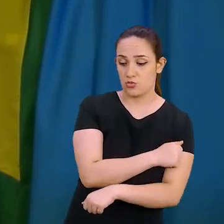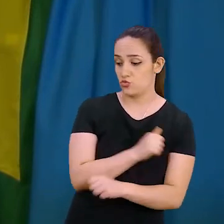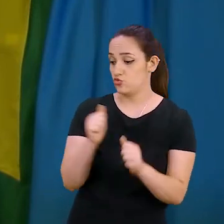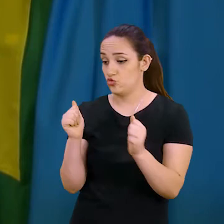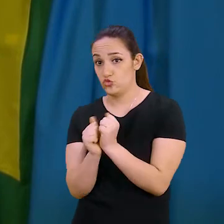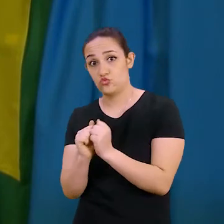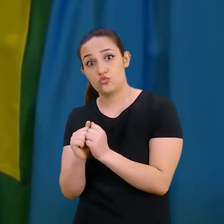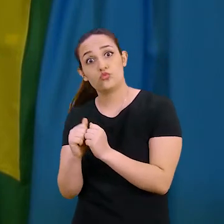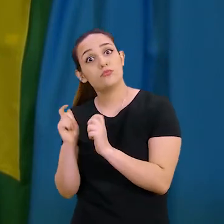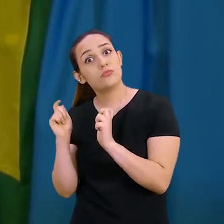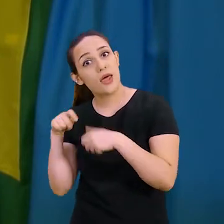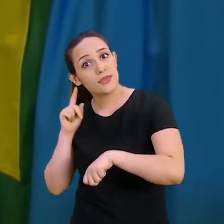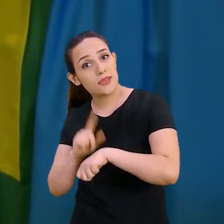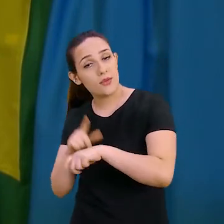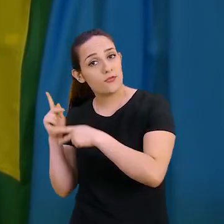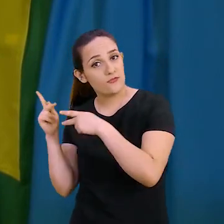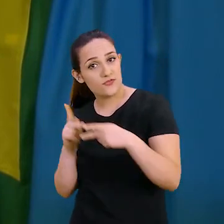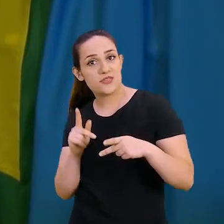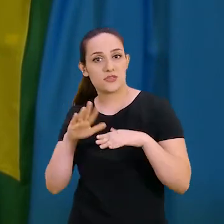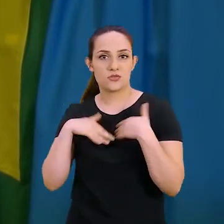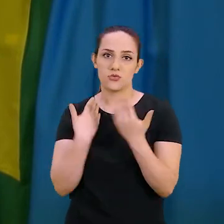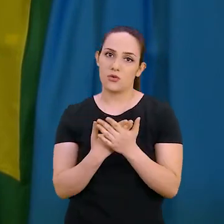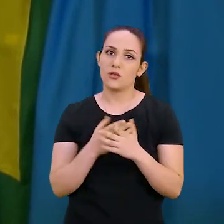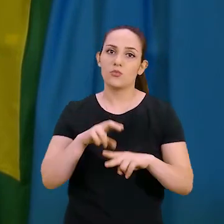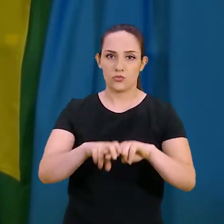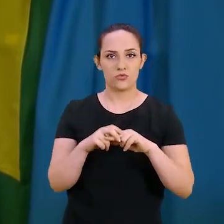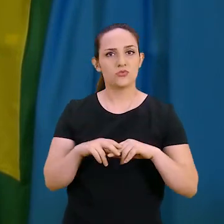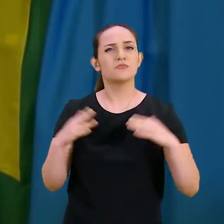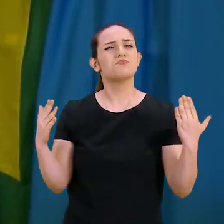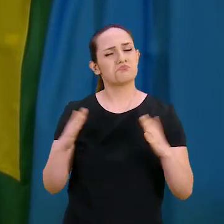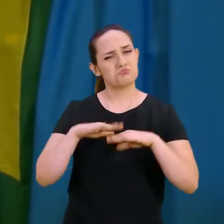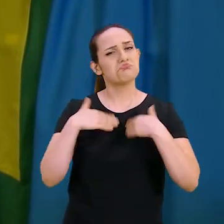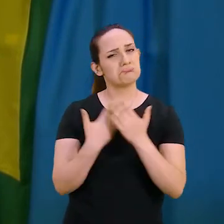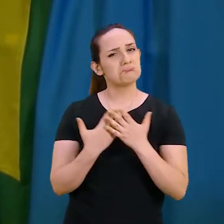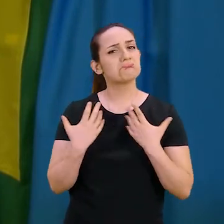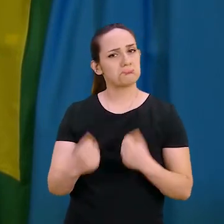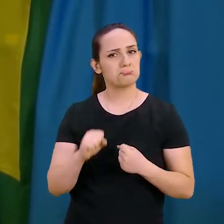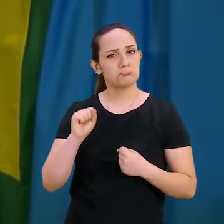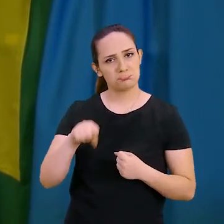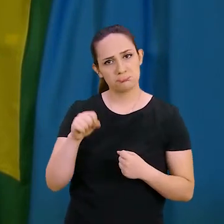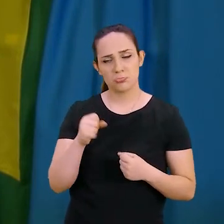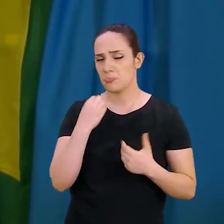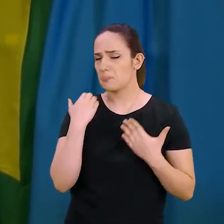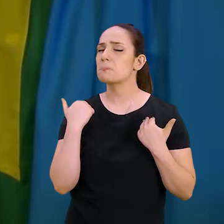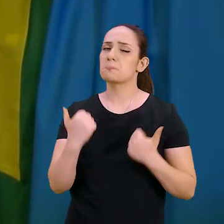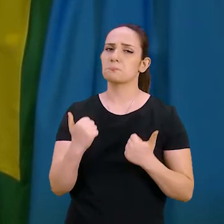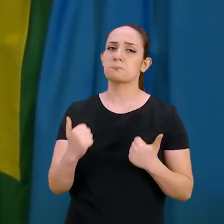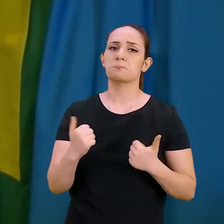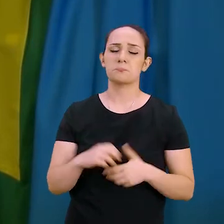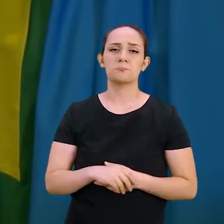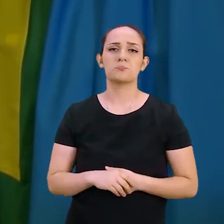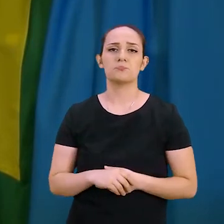a possibilidade da visitação à escola. Então, a receptividade tem sido muito calorosa,